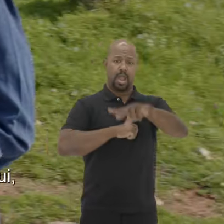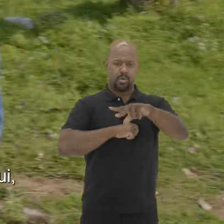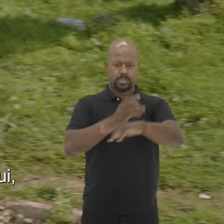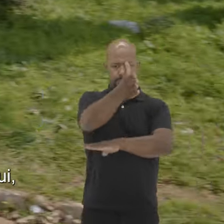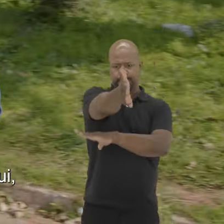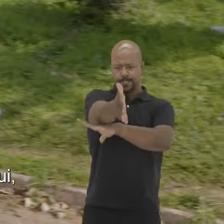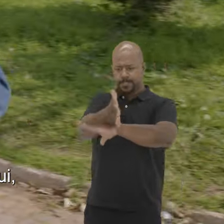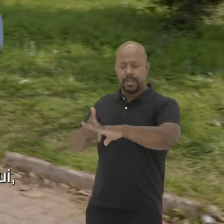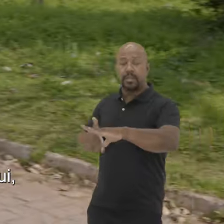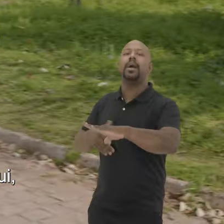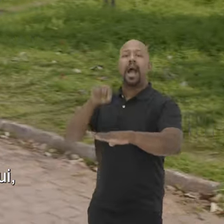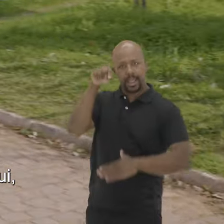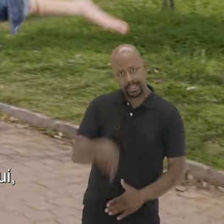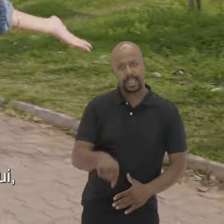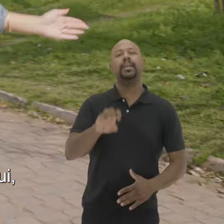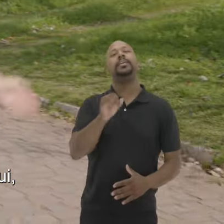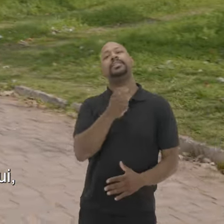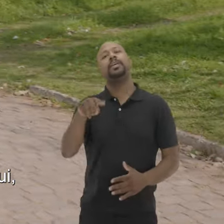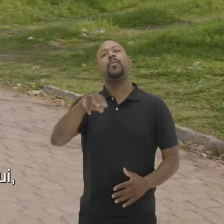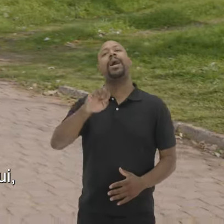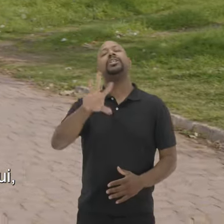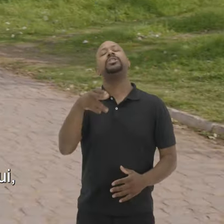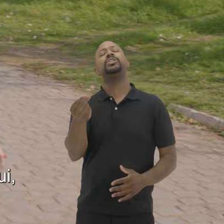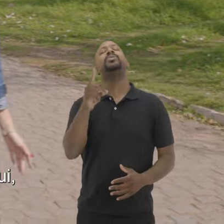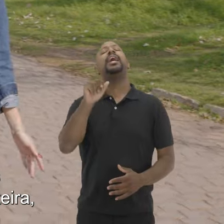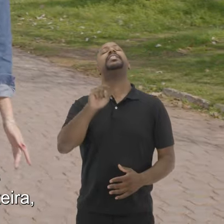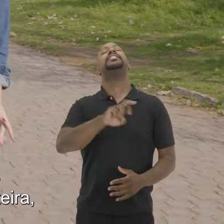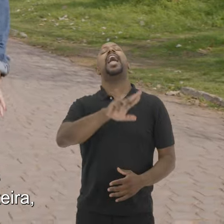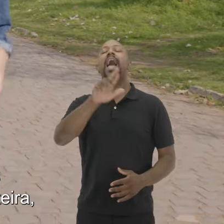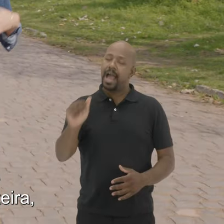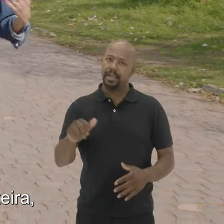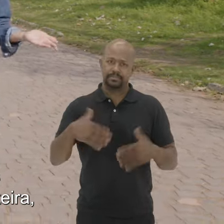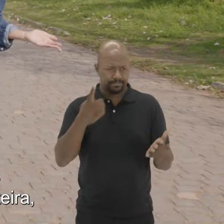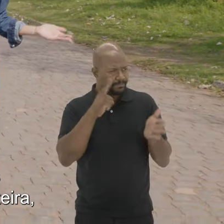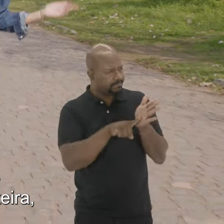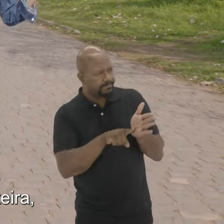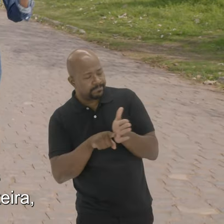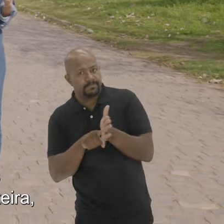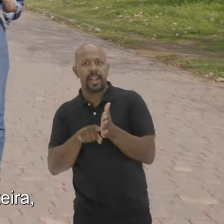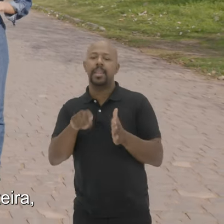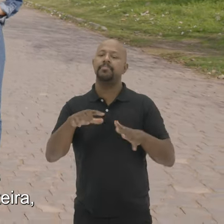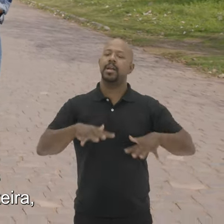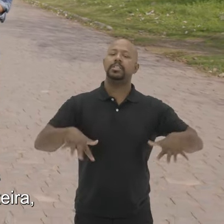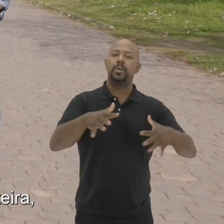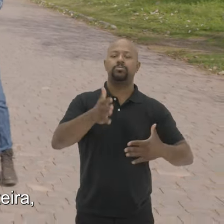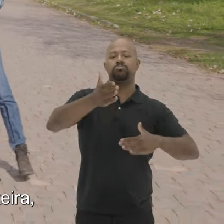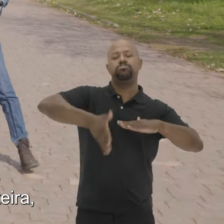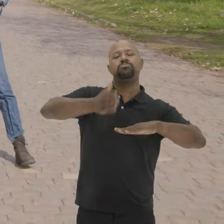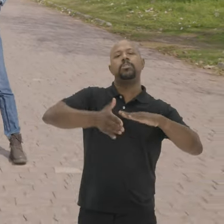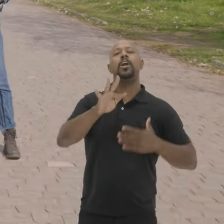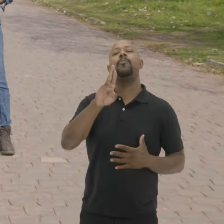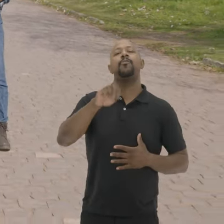e essa linha ficava exatamente aqui em São Martinho da Serra é por isso que os pesquisadores consideram essa uma região